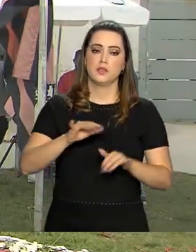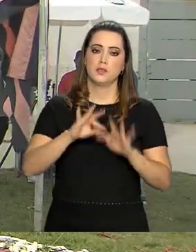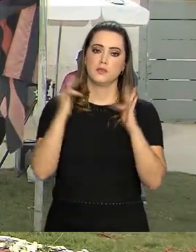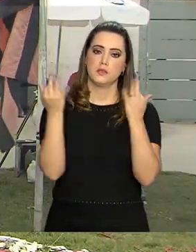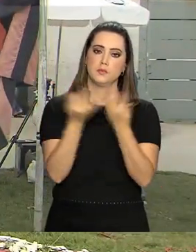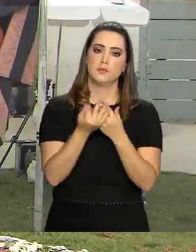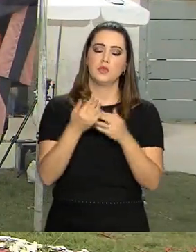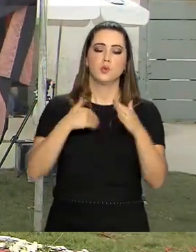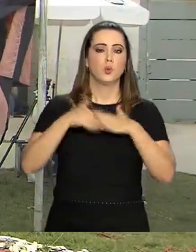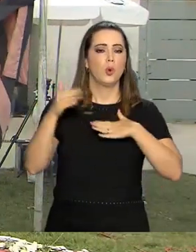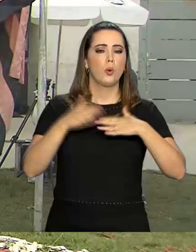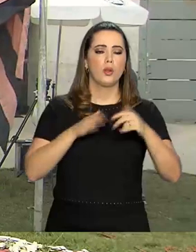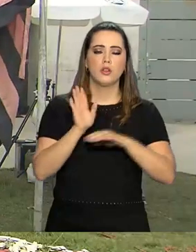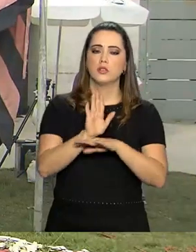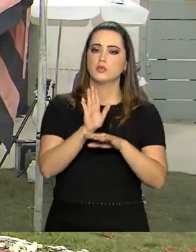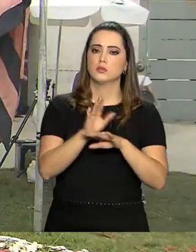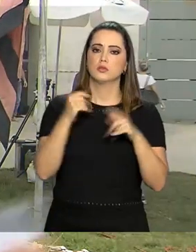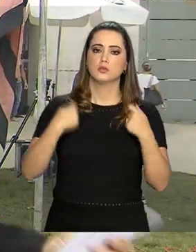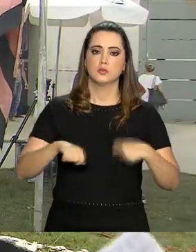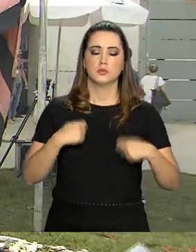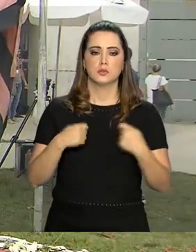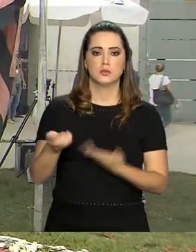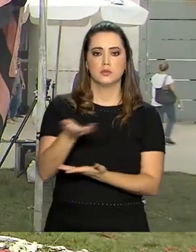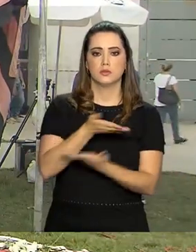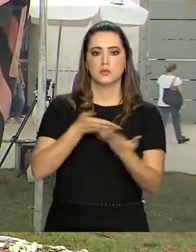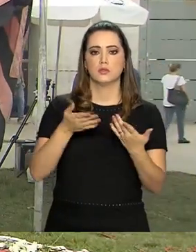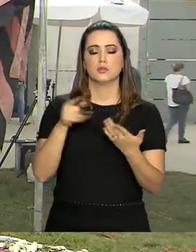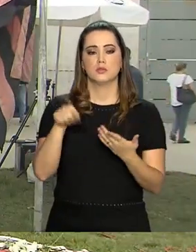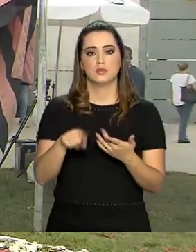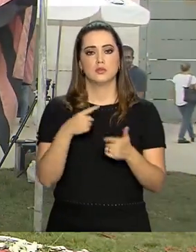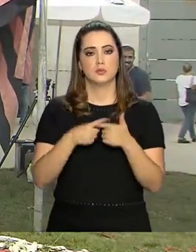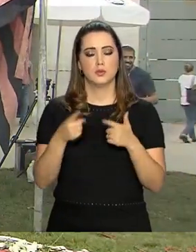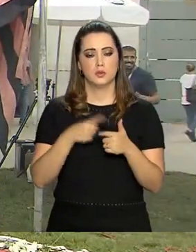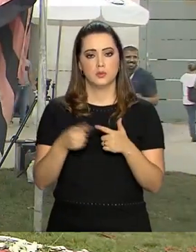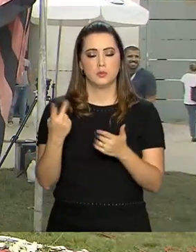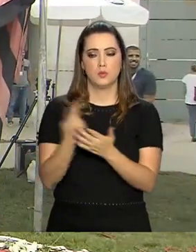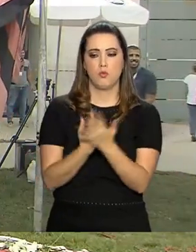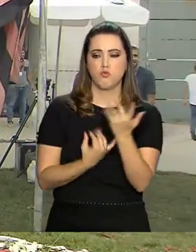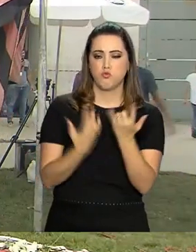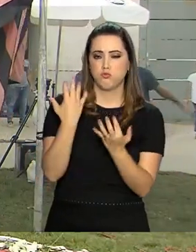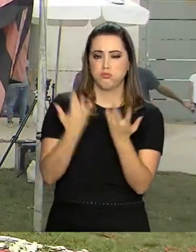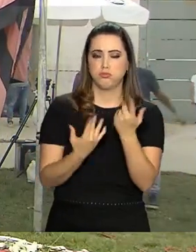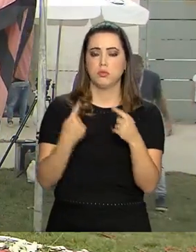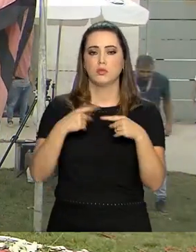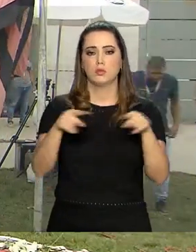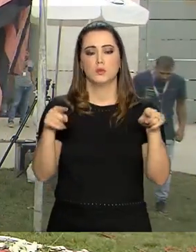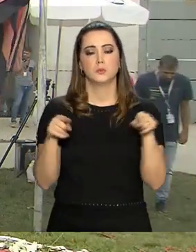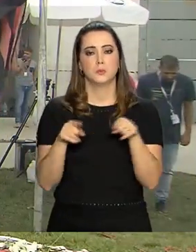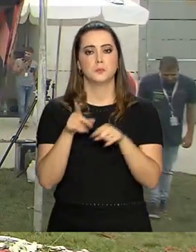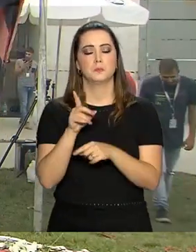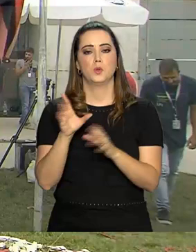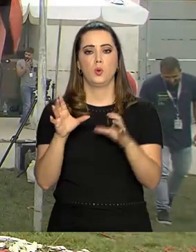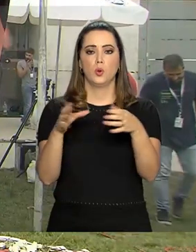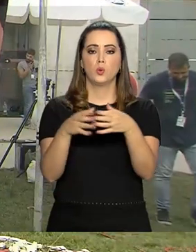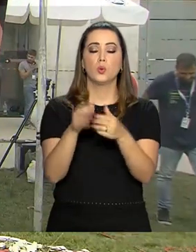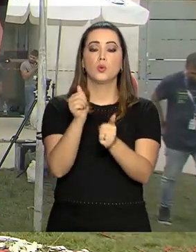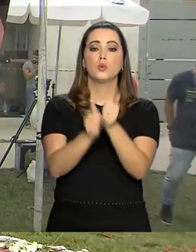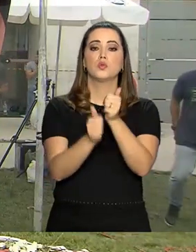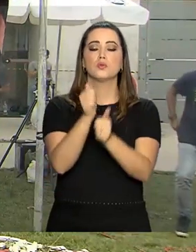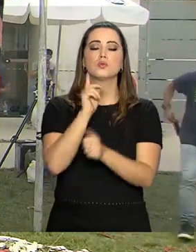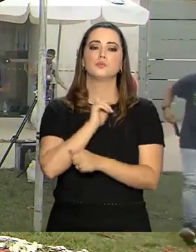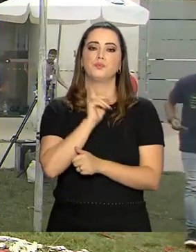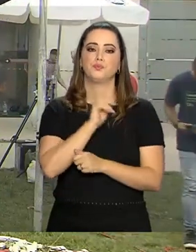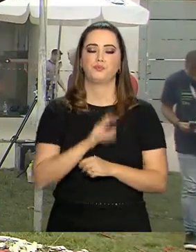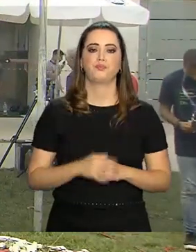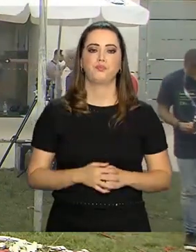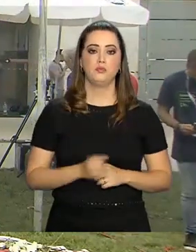prestar qualquer tipo de ajuda relacionada ao caso aqui do incêndio que atingiu o centro de treinamento do Flamengo. Vice-presidente da